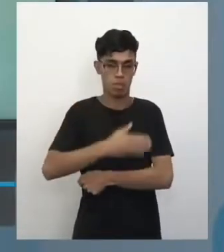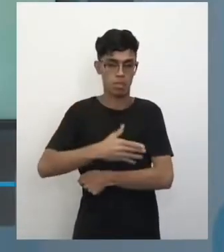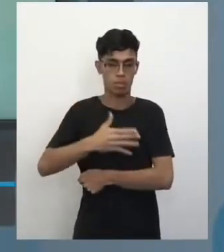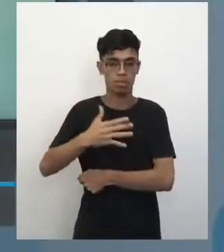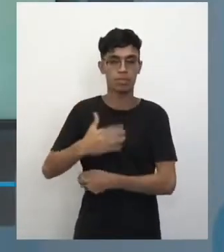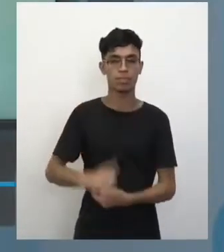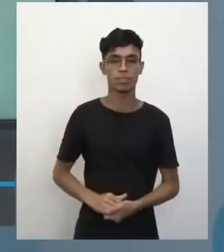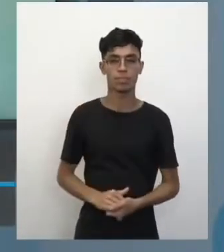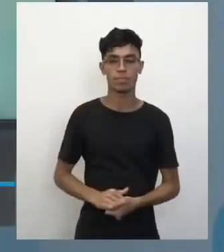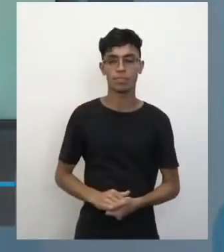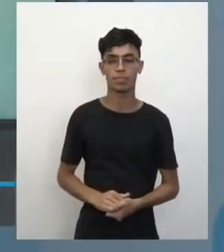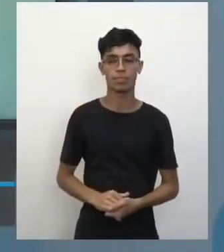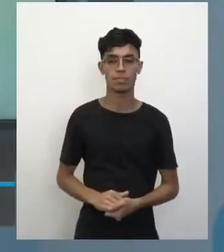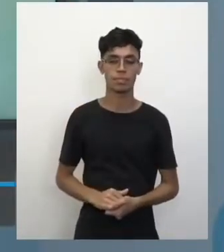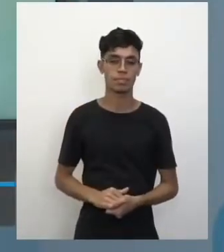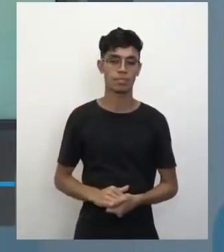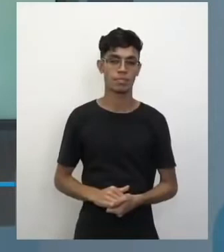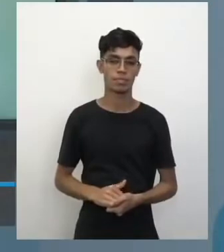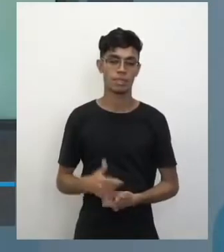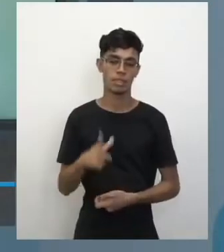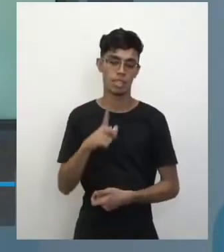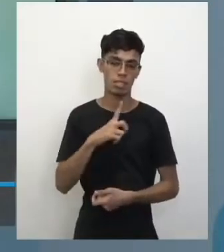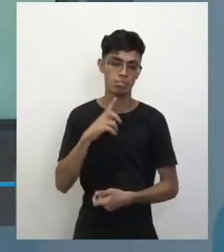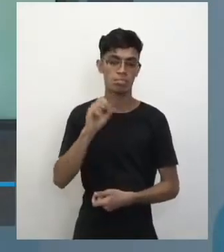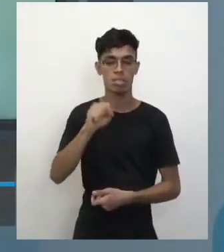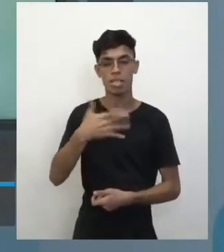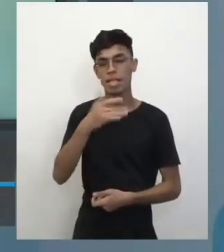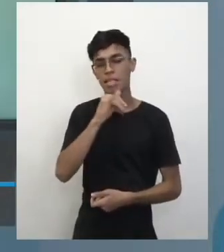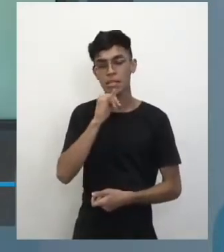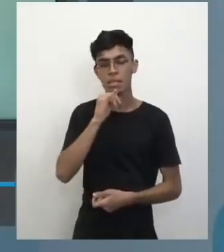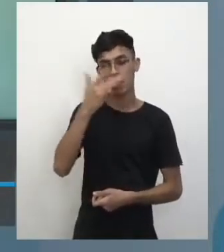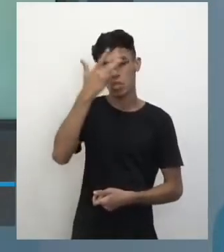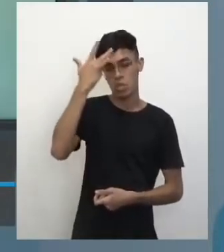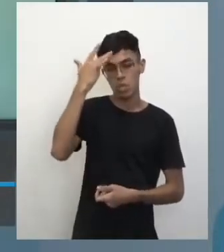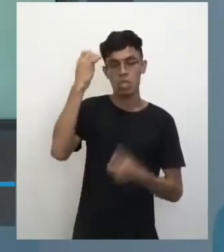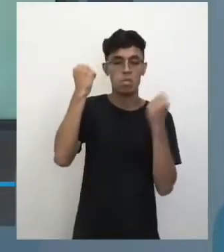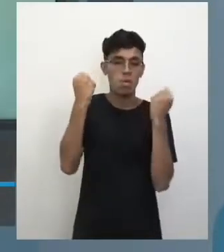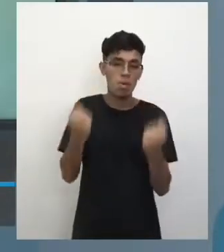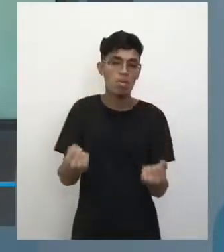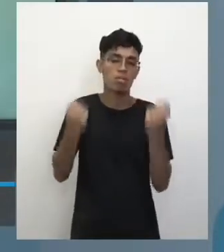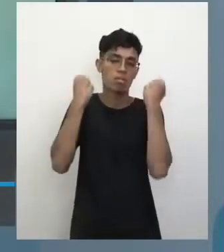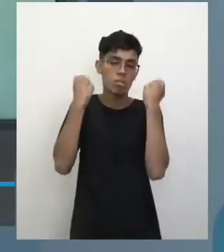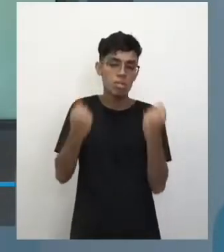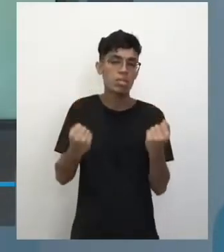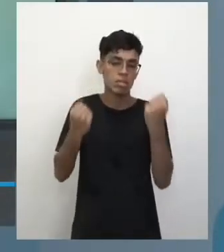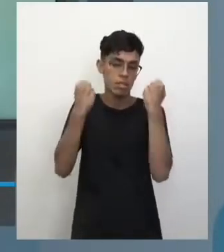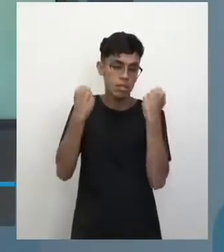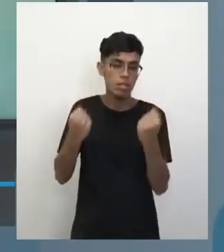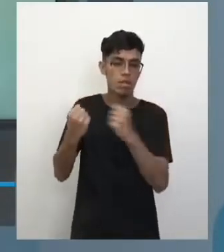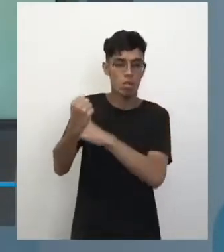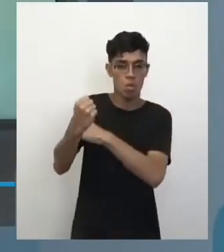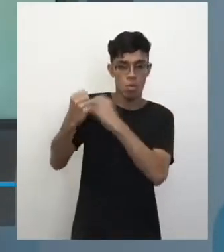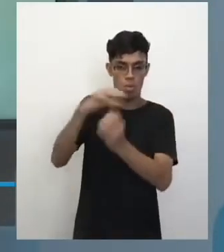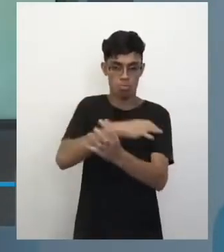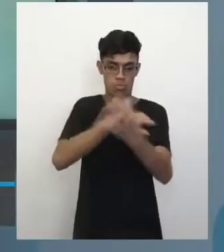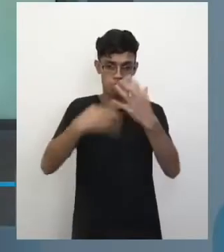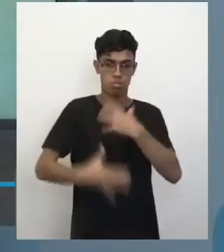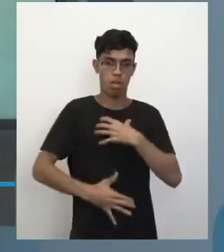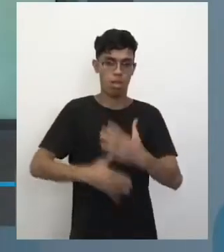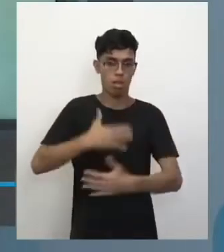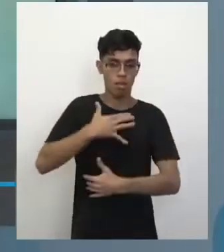falava. Tá bom? Então sim, né, se o fisiculturista ele não faz lá um esforço repetitivo, isso não vai alterando ali, né,